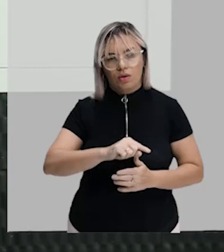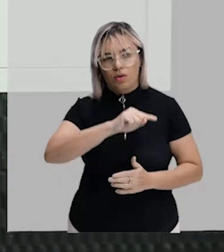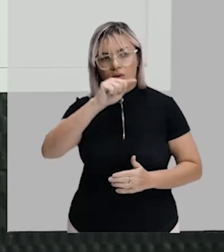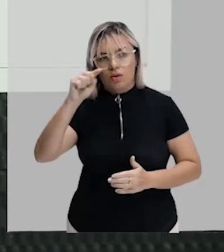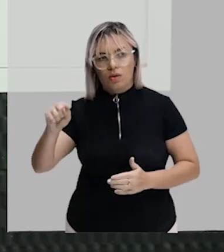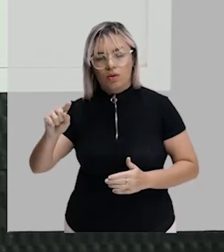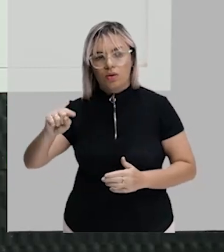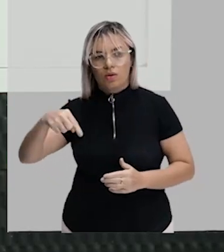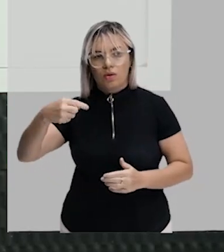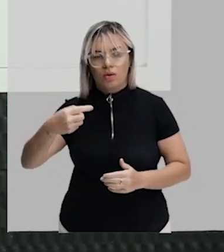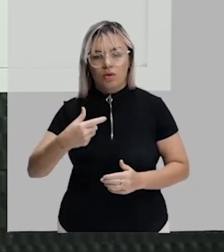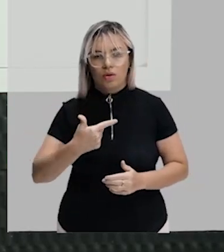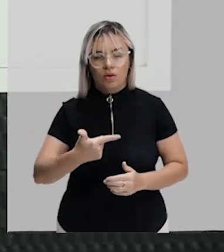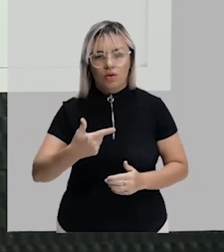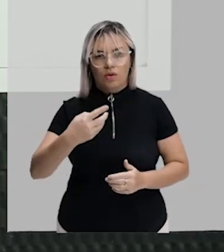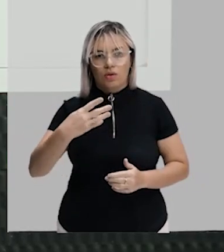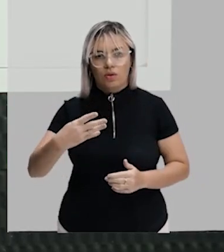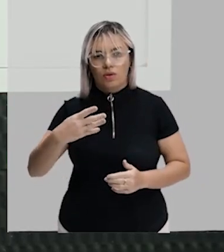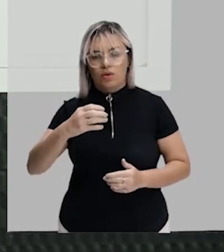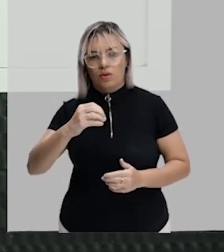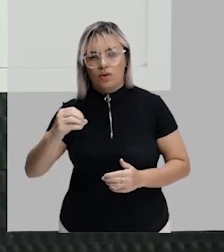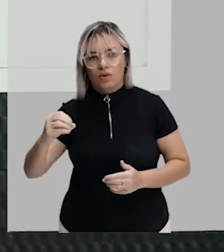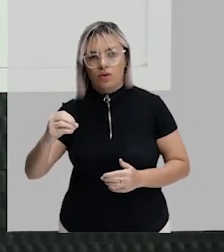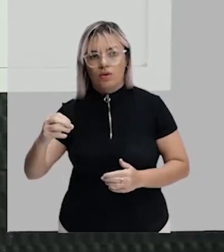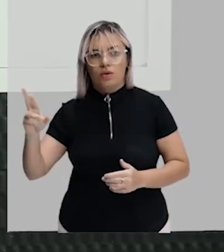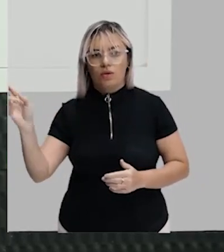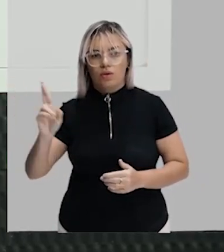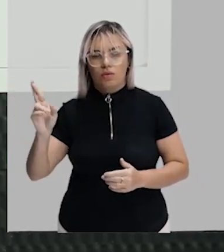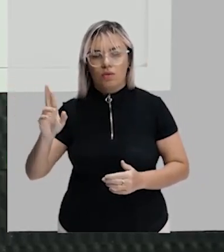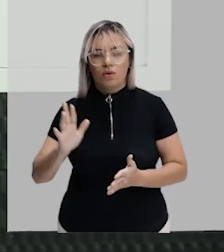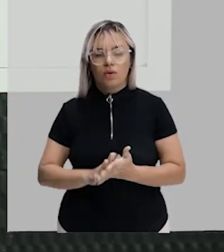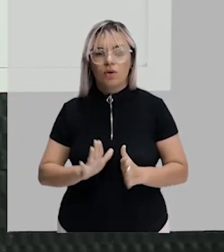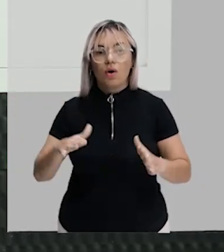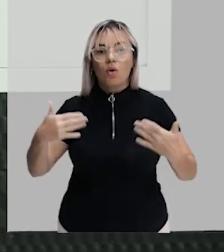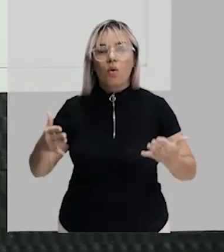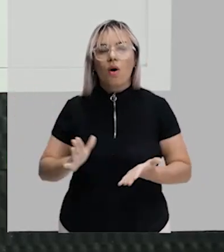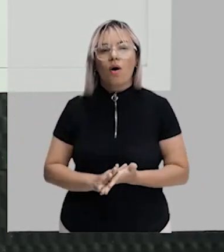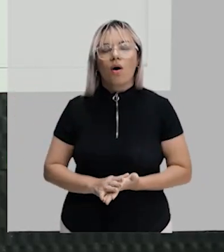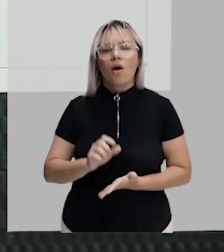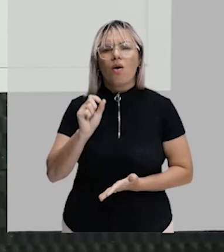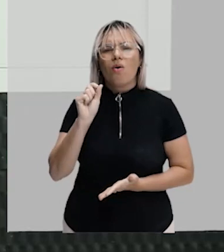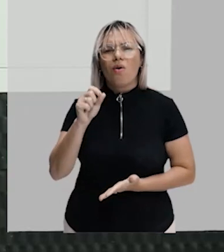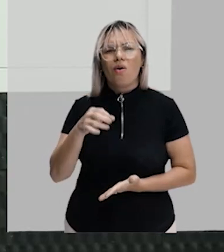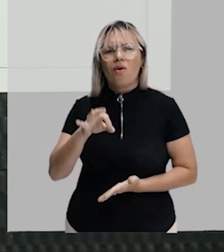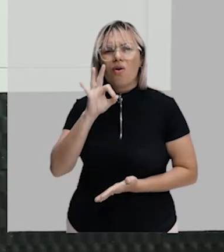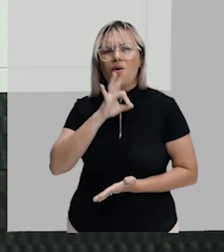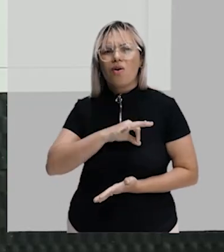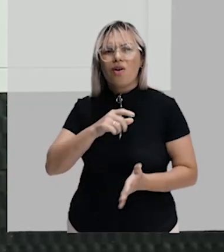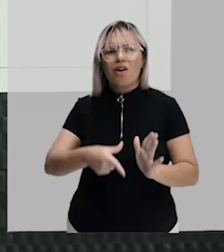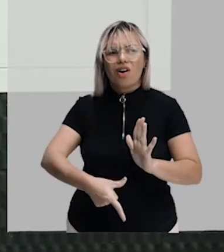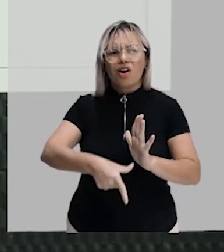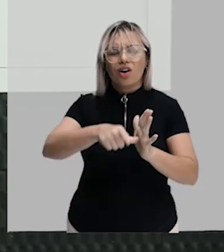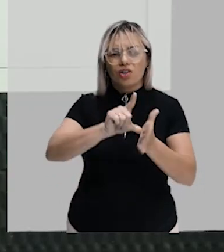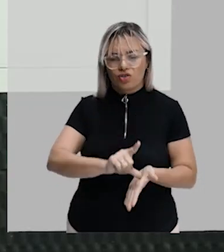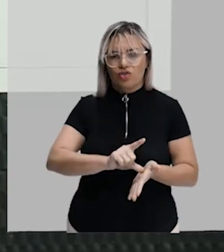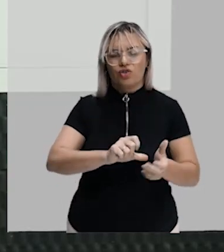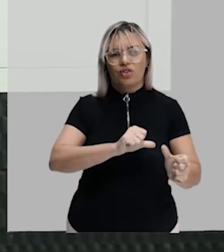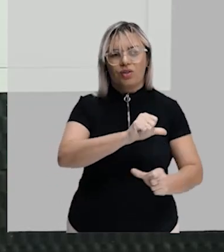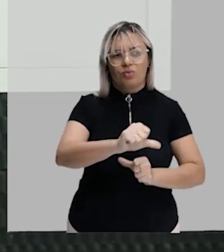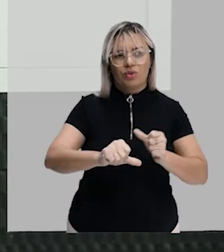R$ 2.400. Então, qual o salário antes do reajuste? Turma,